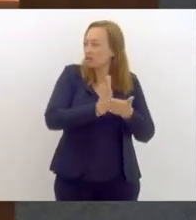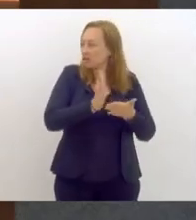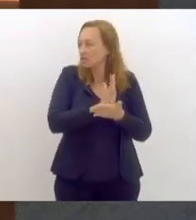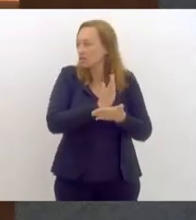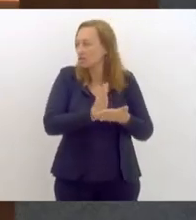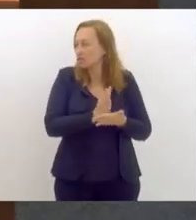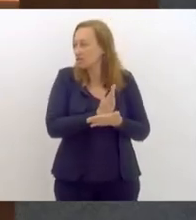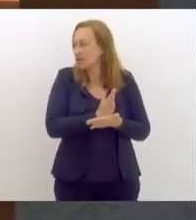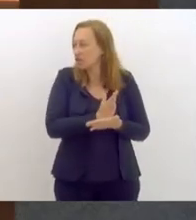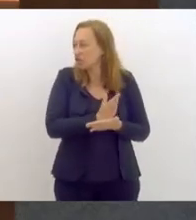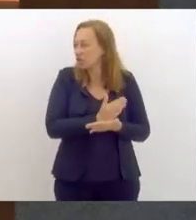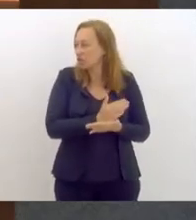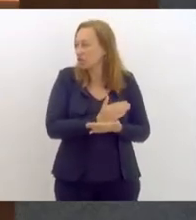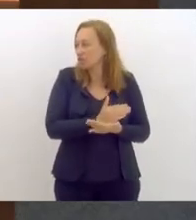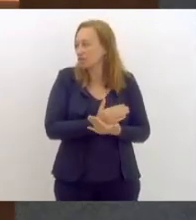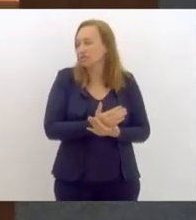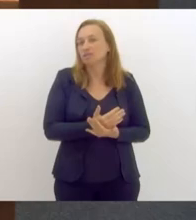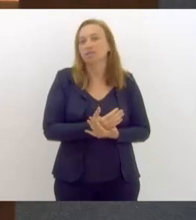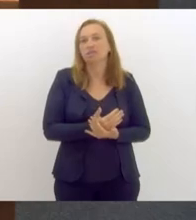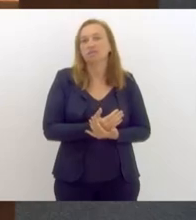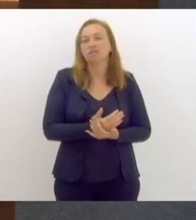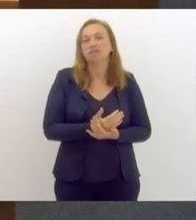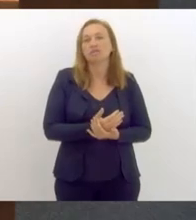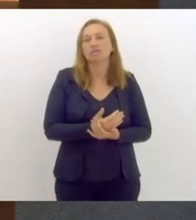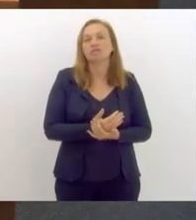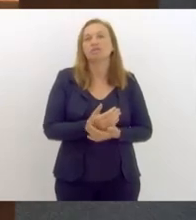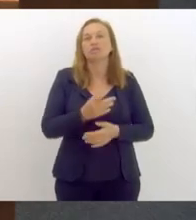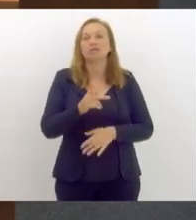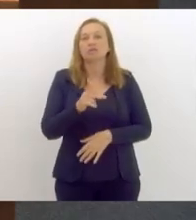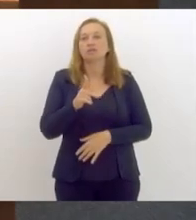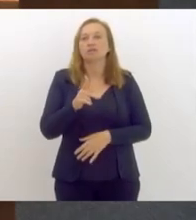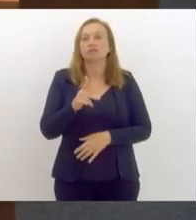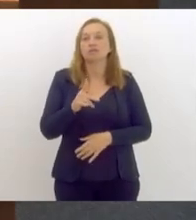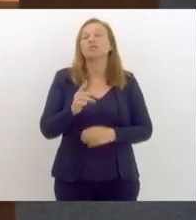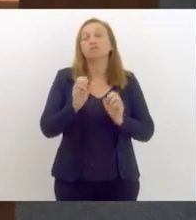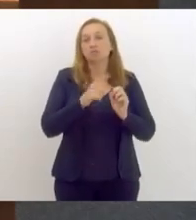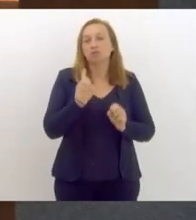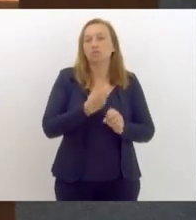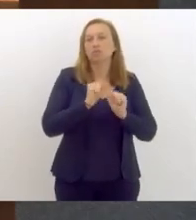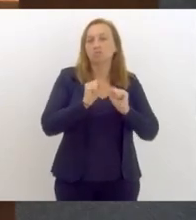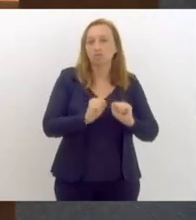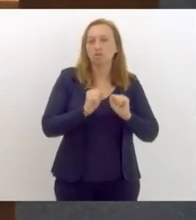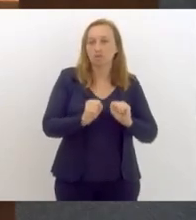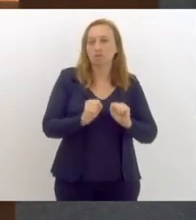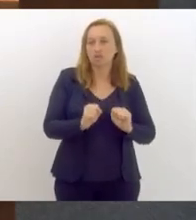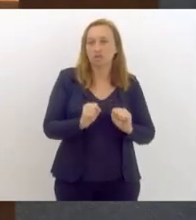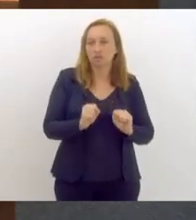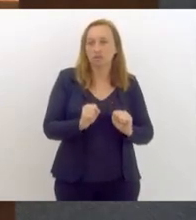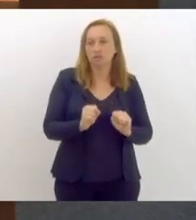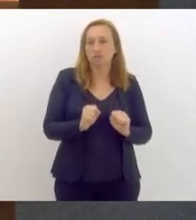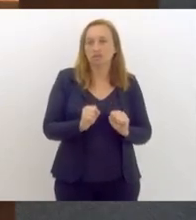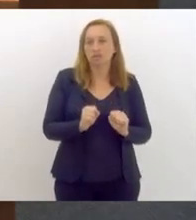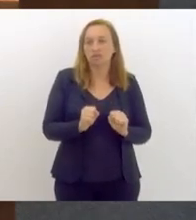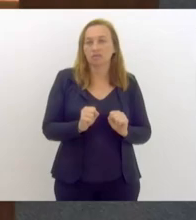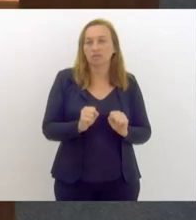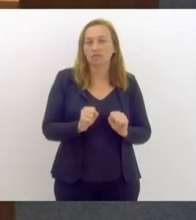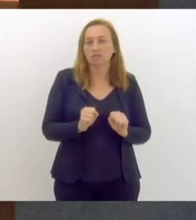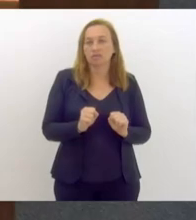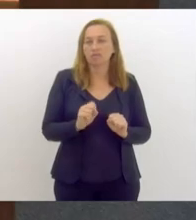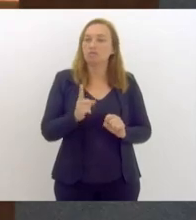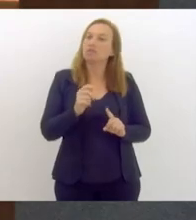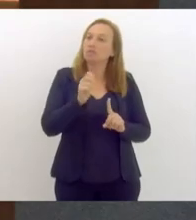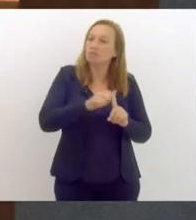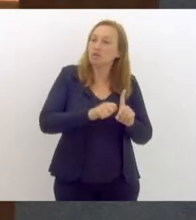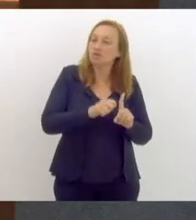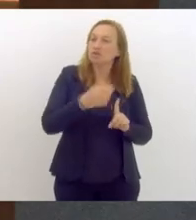a violência física é uma violência psicológica patrimonial então que possamos respaldar a vida das mulheres não só no mês de